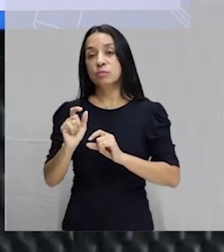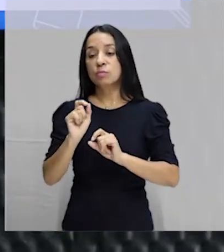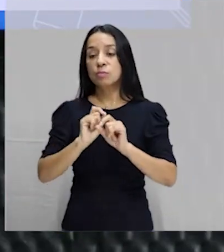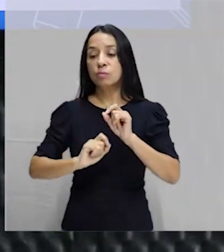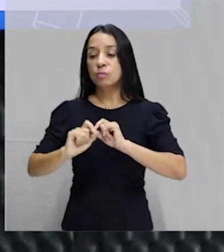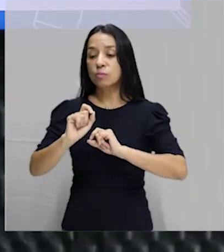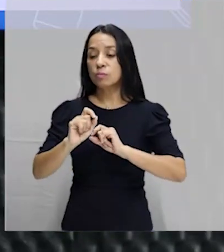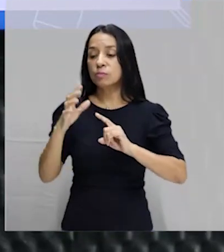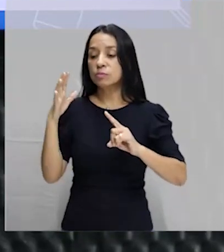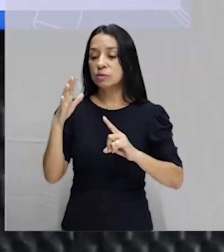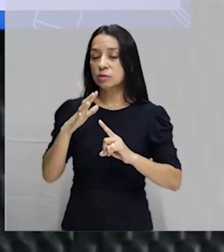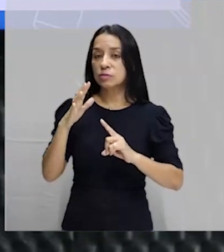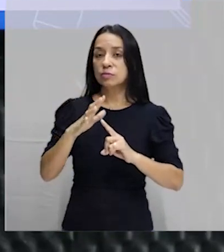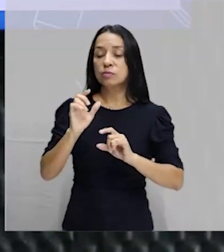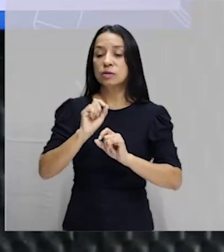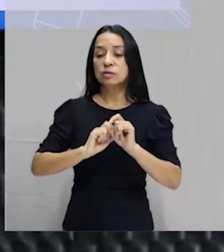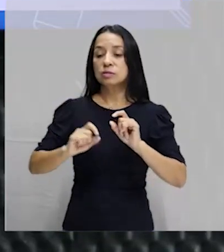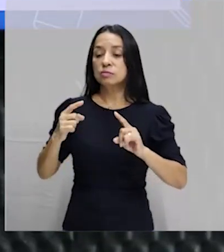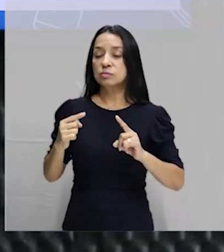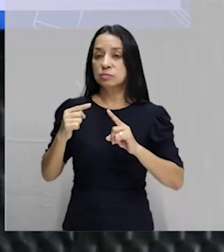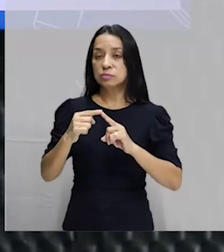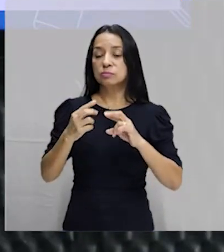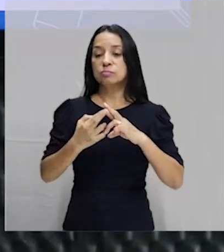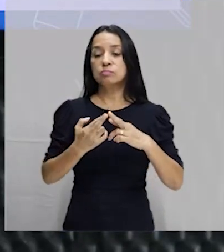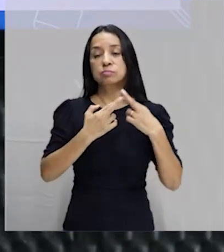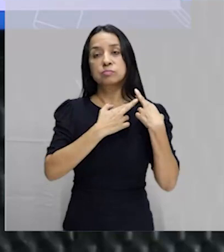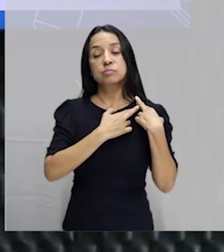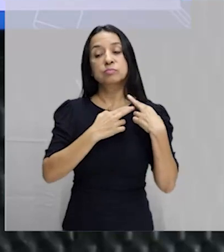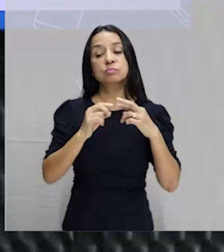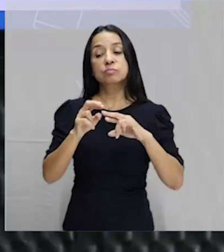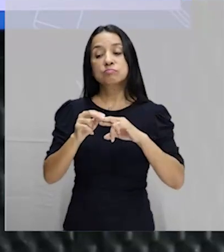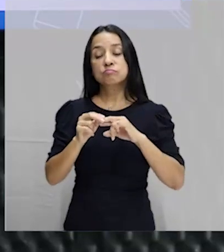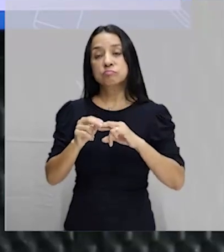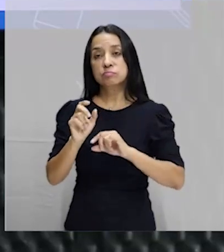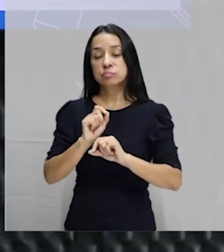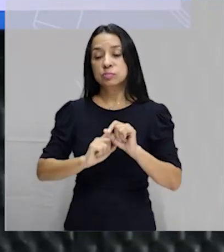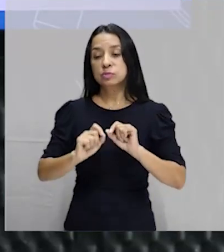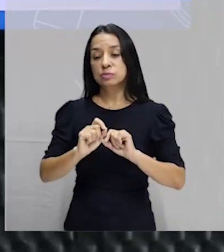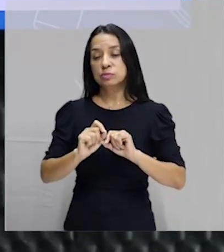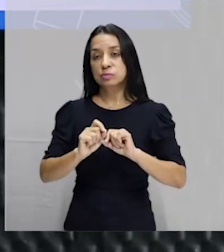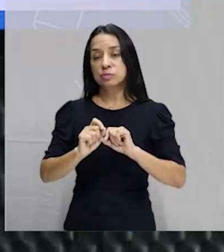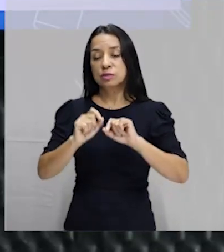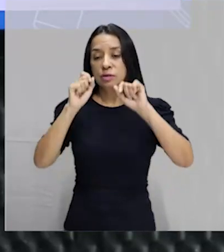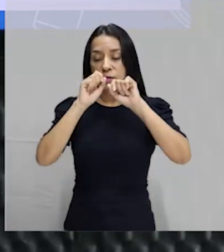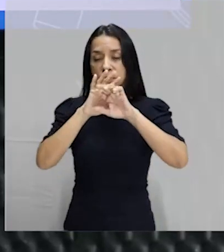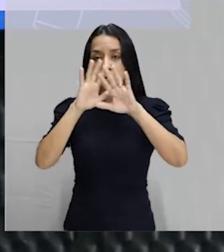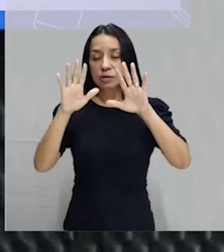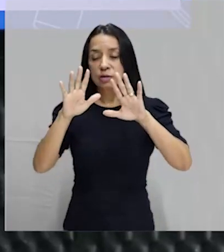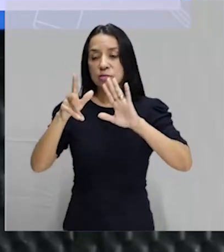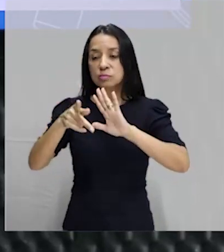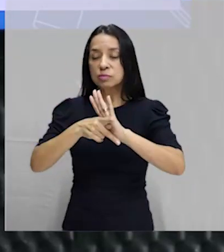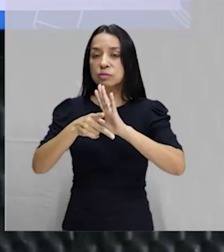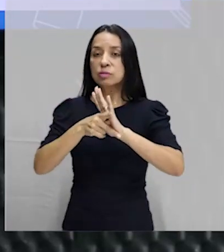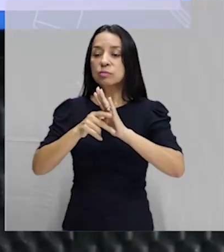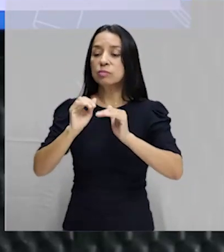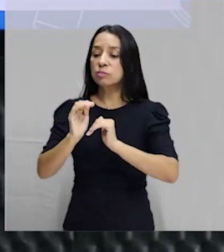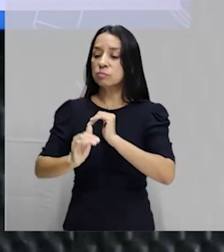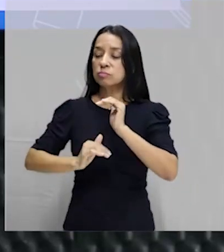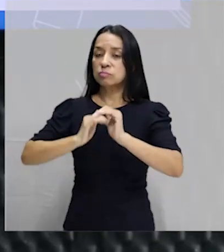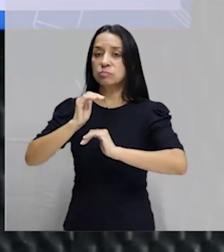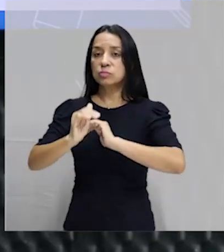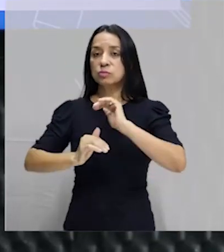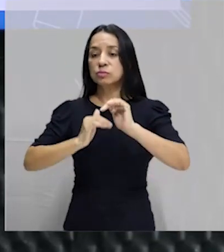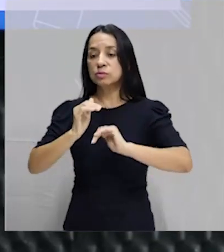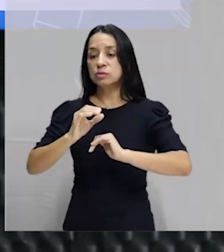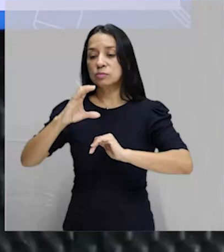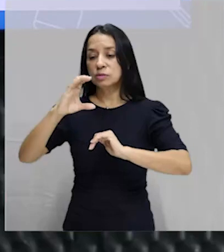das motivações responsáveis por isso, além, é lógico, da própria construção da cidadania. Observe